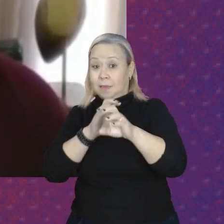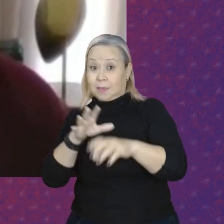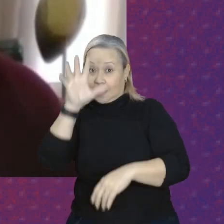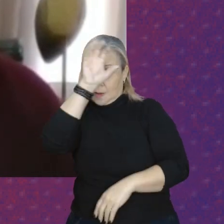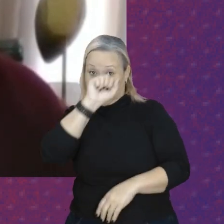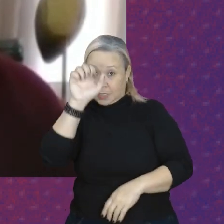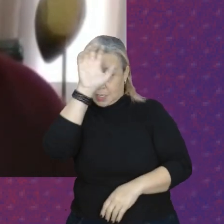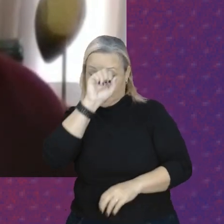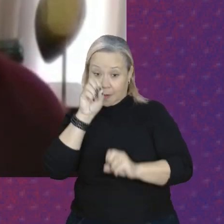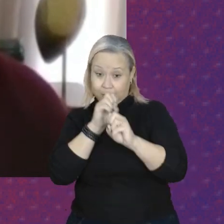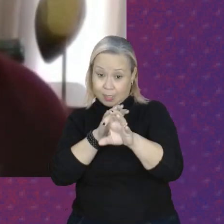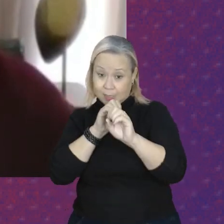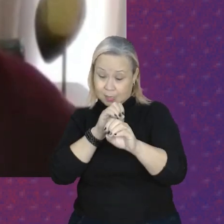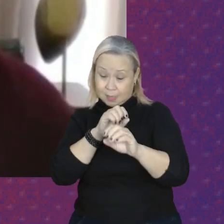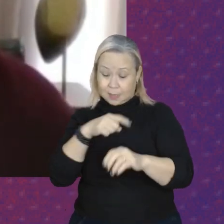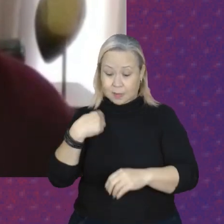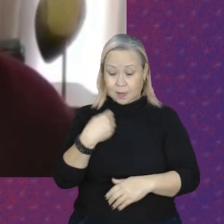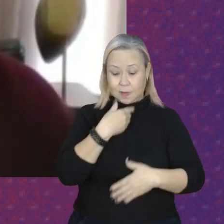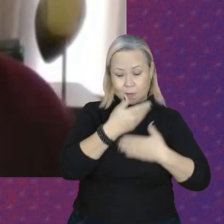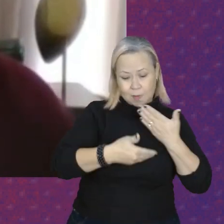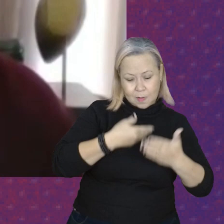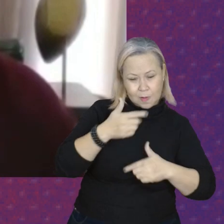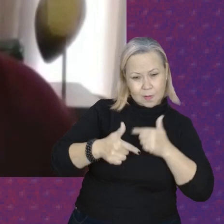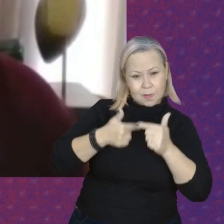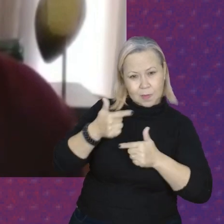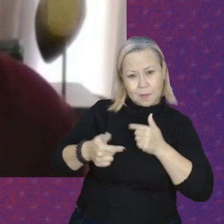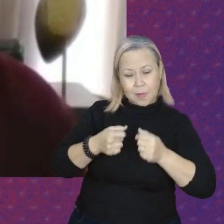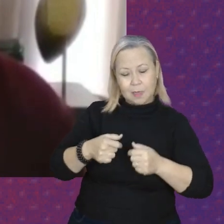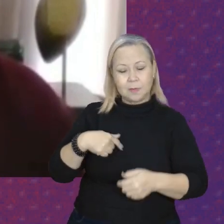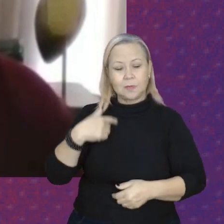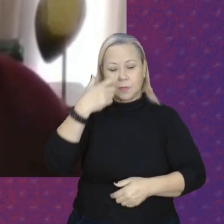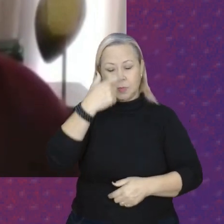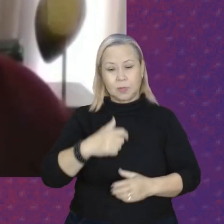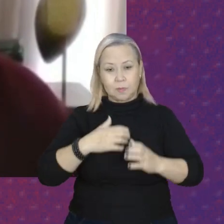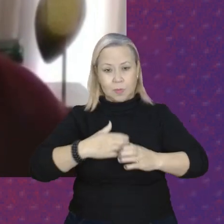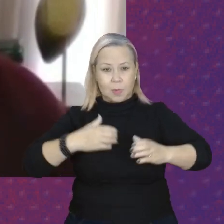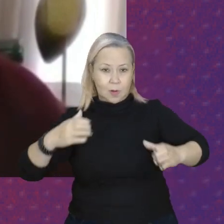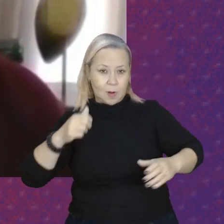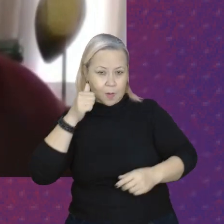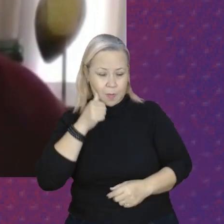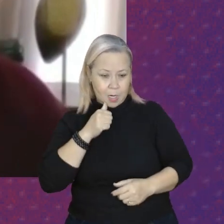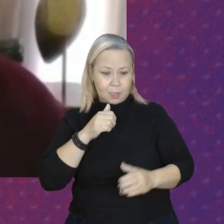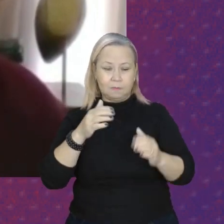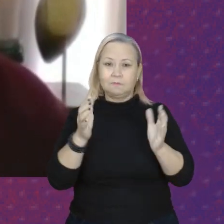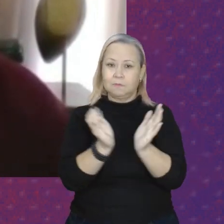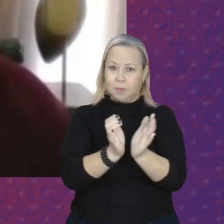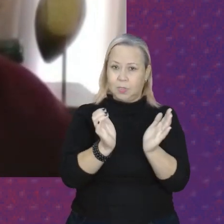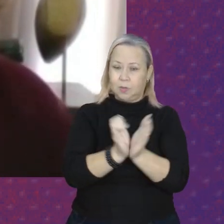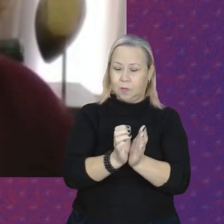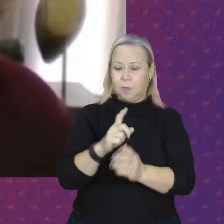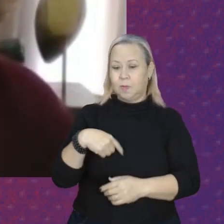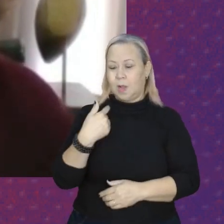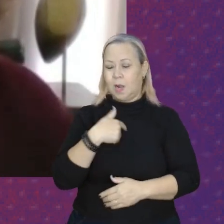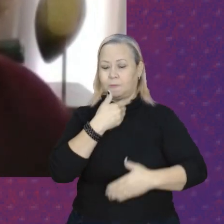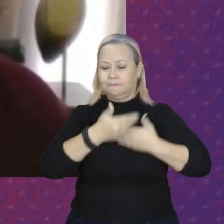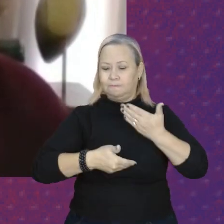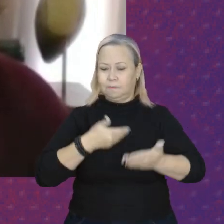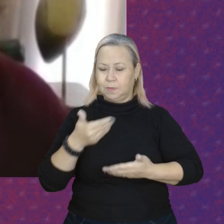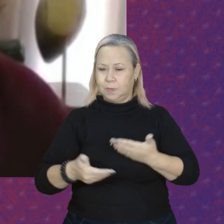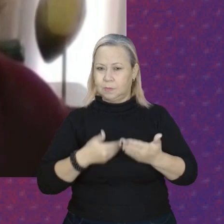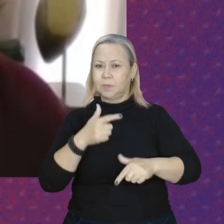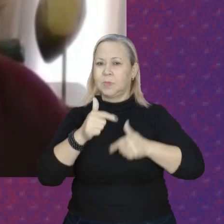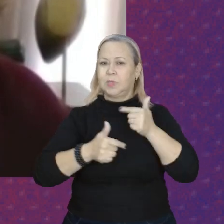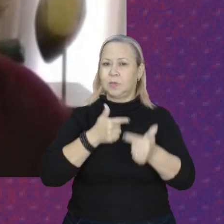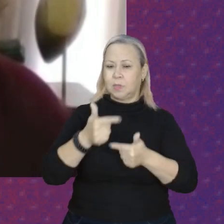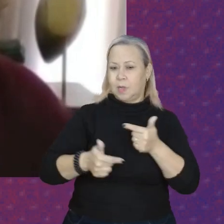a nossa lida, como somos majoritariamente mulheres nesta categoria, a nossa lida é uma lida